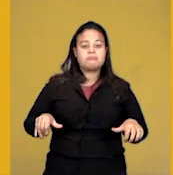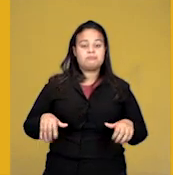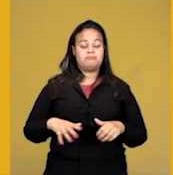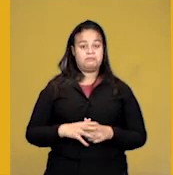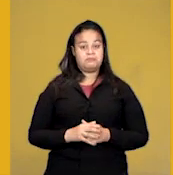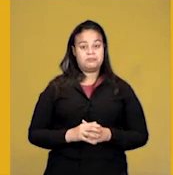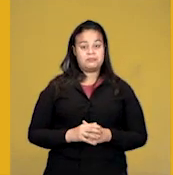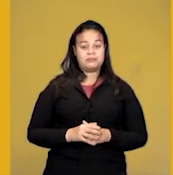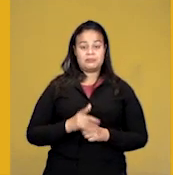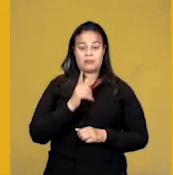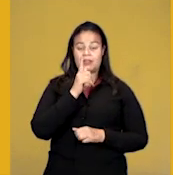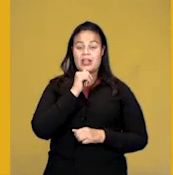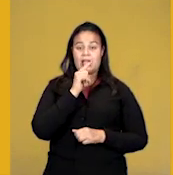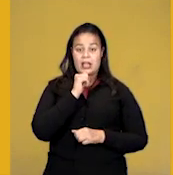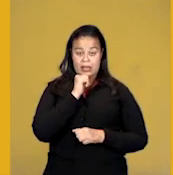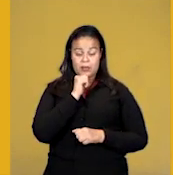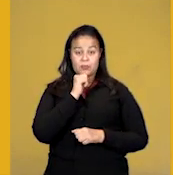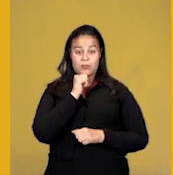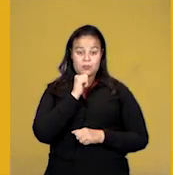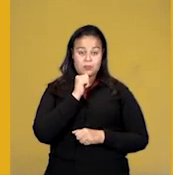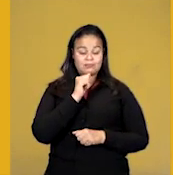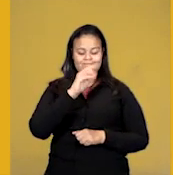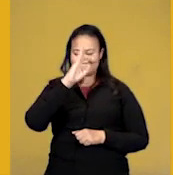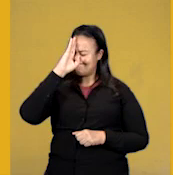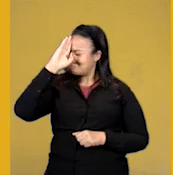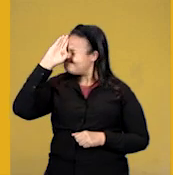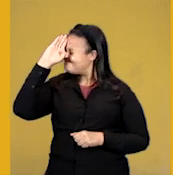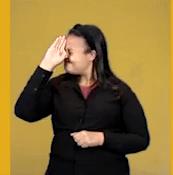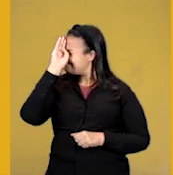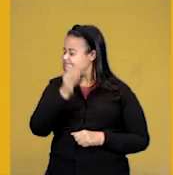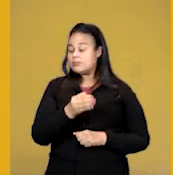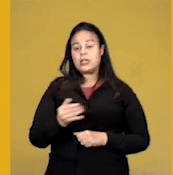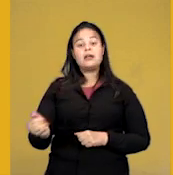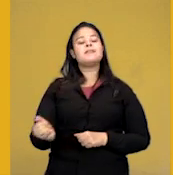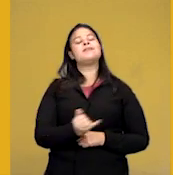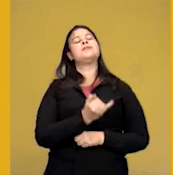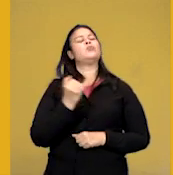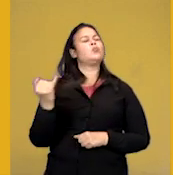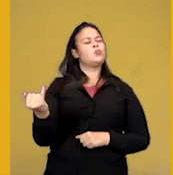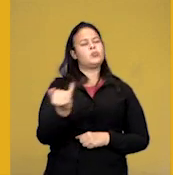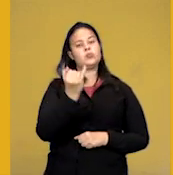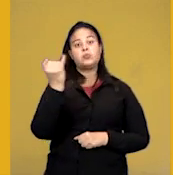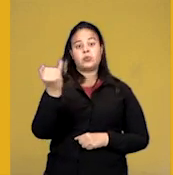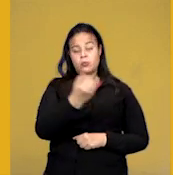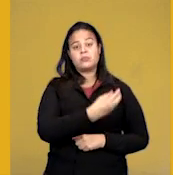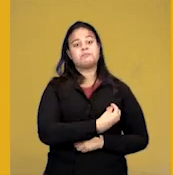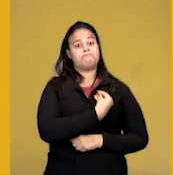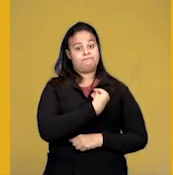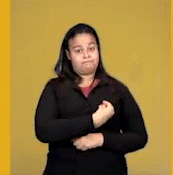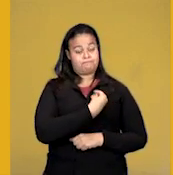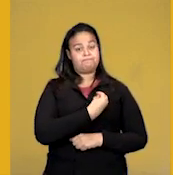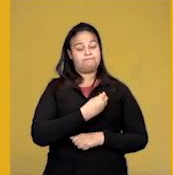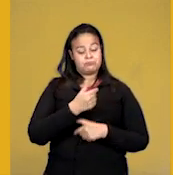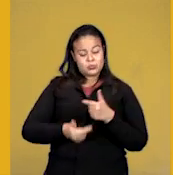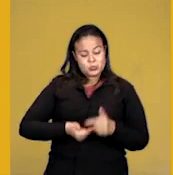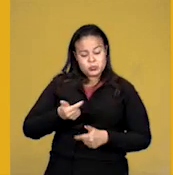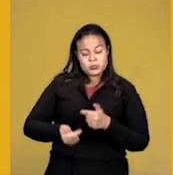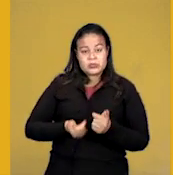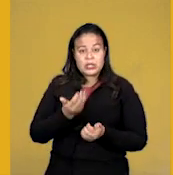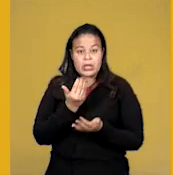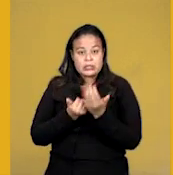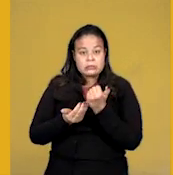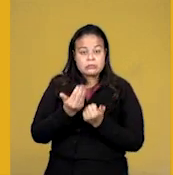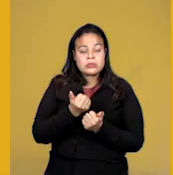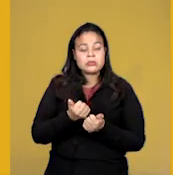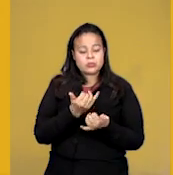E a água? A água é fundamental para a nossa vida. A gente produz alimentos,